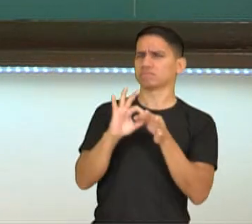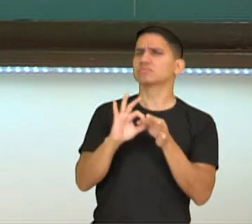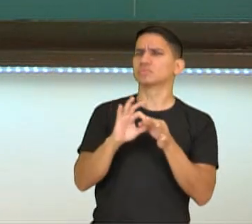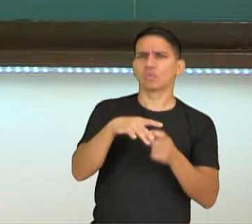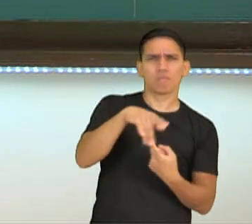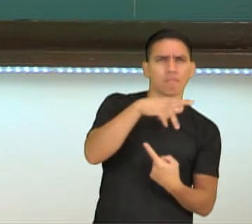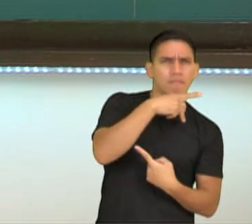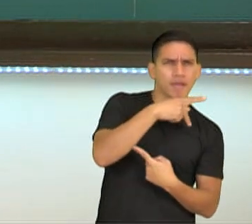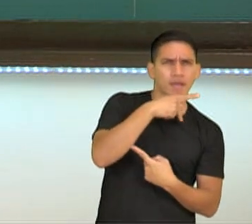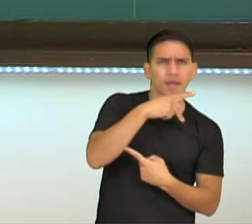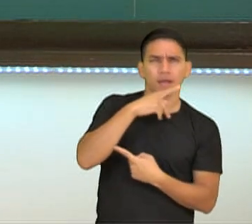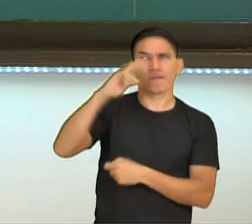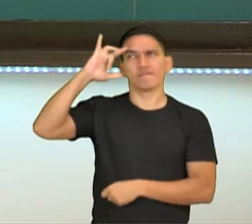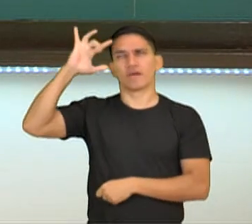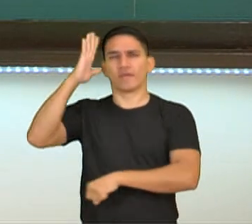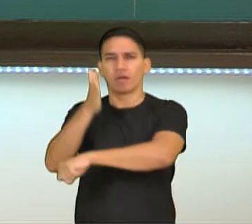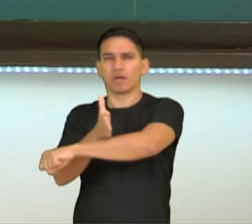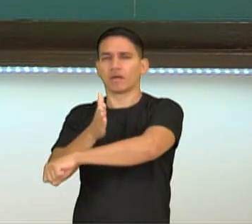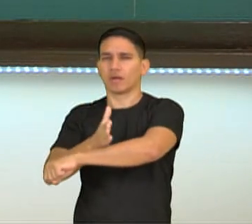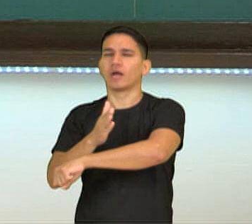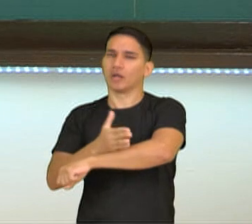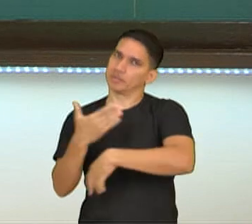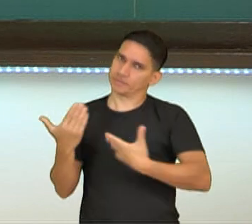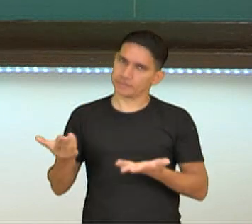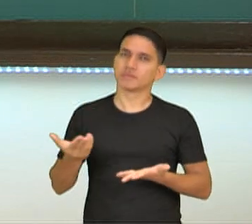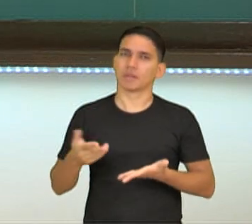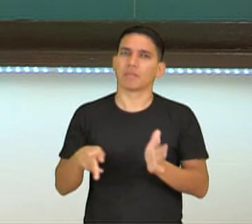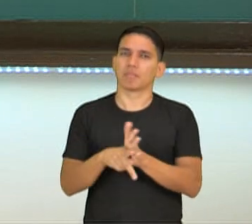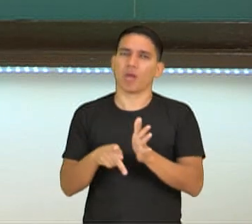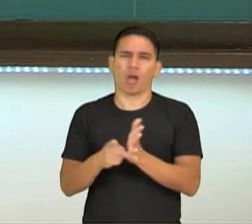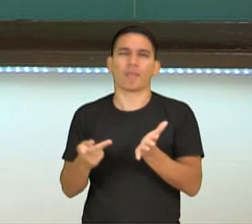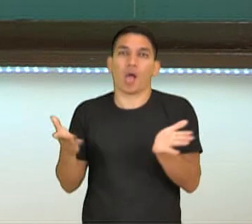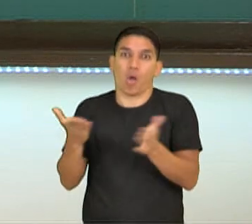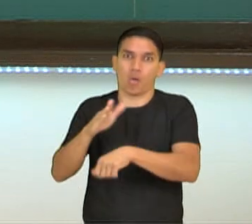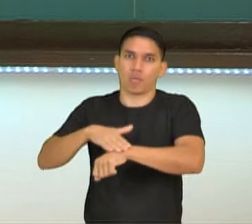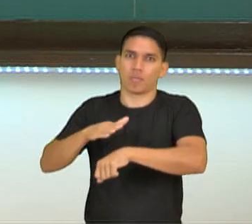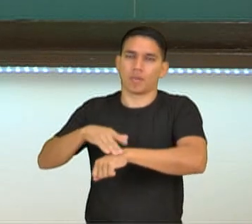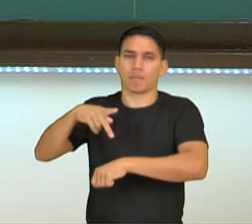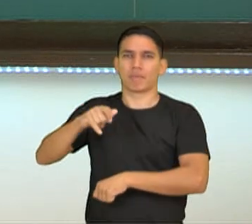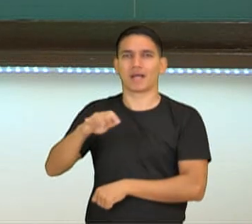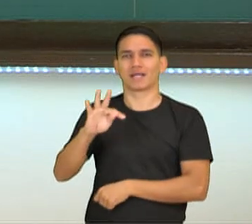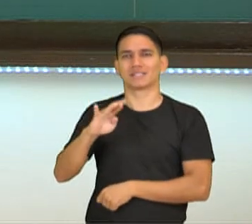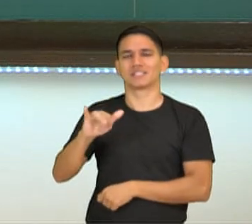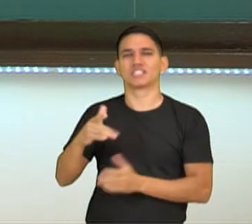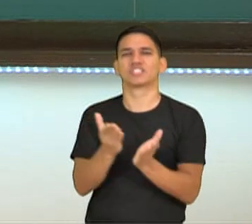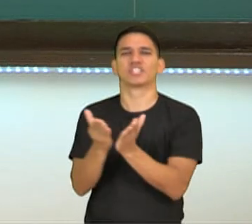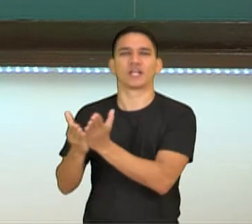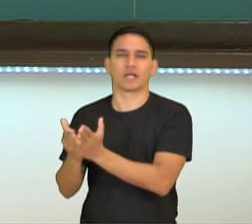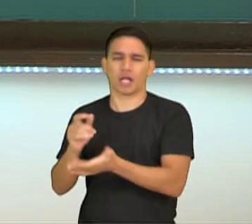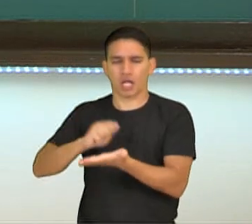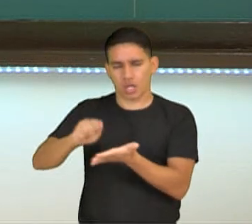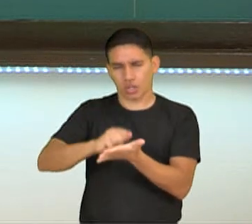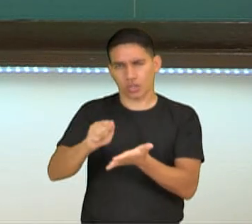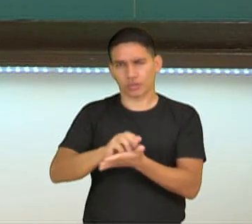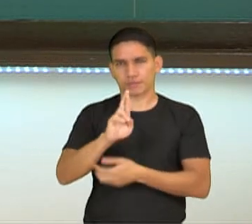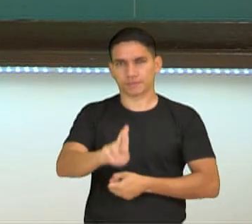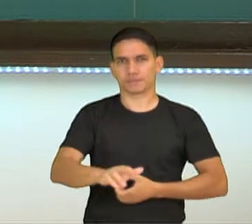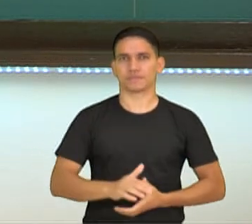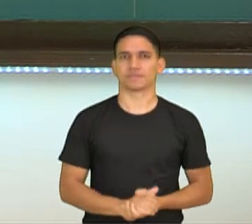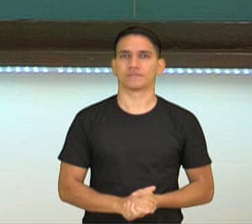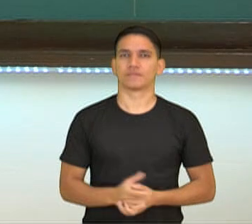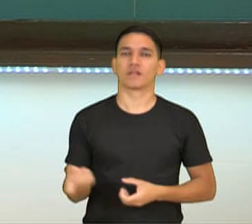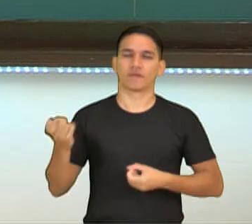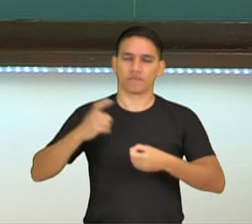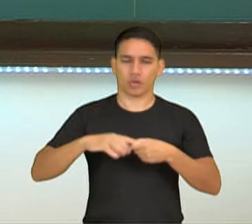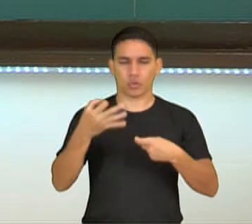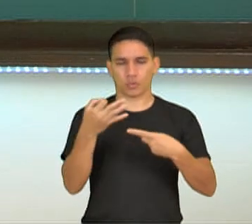entre platonismo e a filosofia medieval, a filosofia patrística nesse momento. Vai lá, anote no seu caderno, faça a sua resposta. Daqui